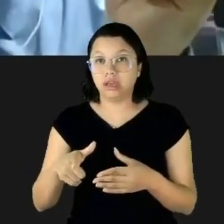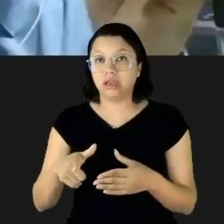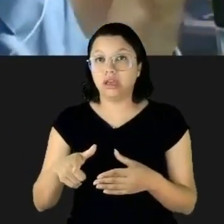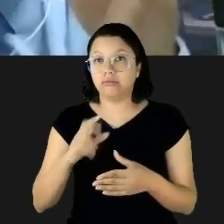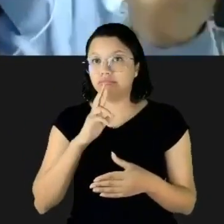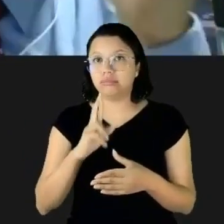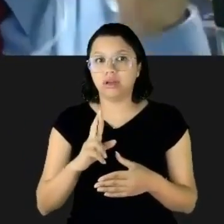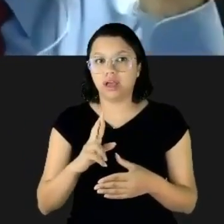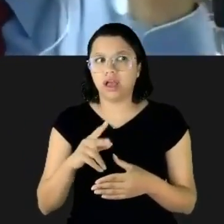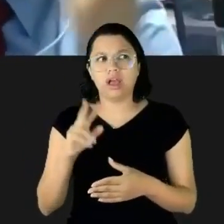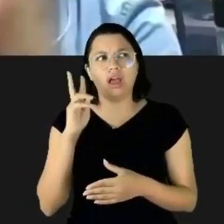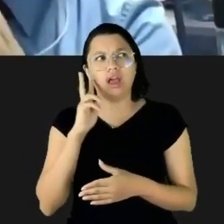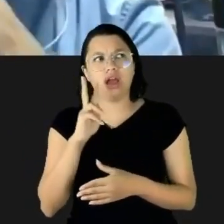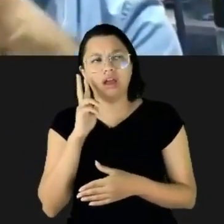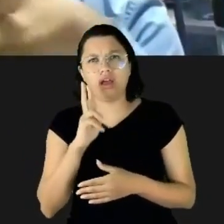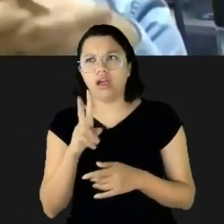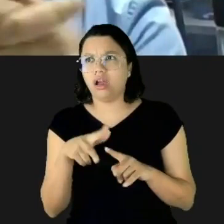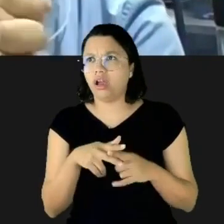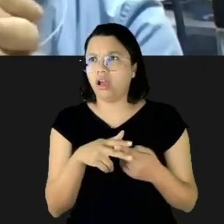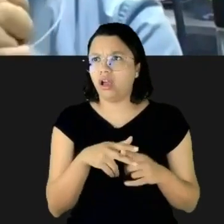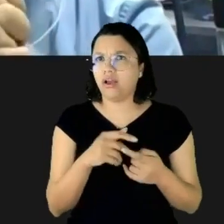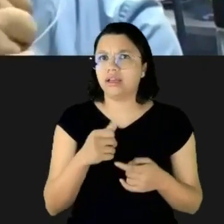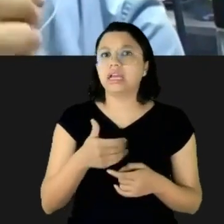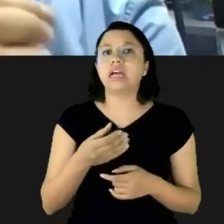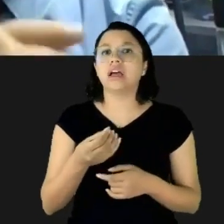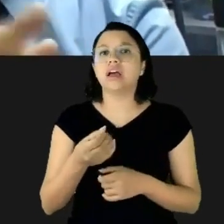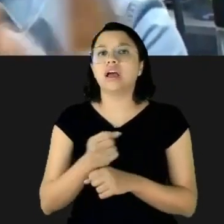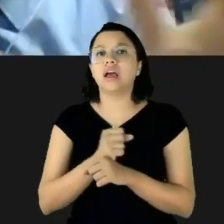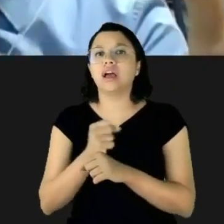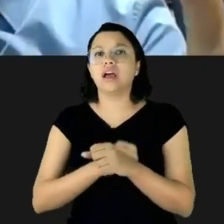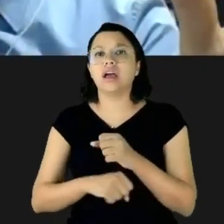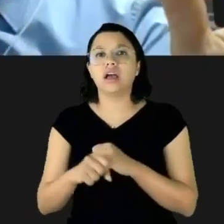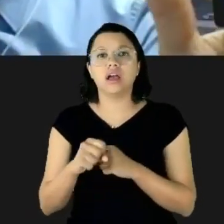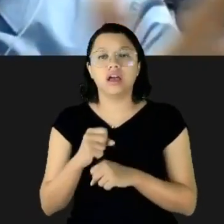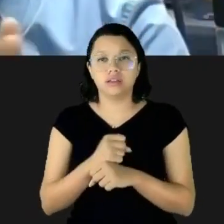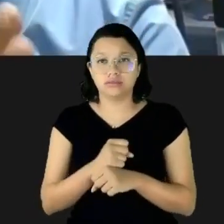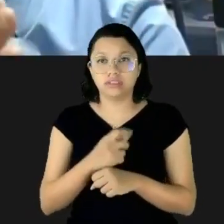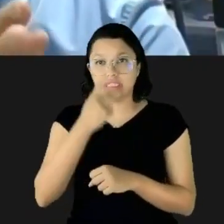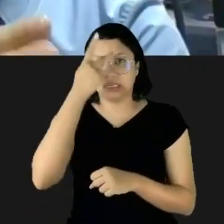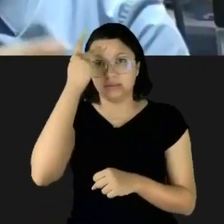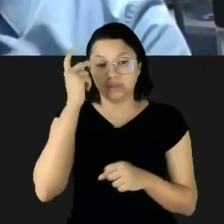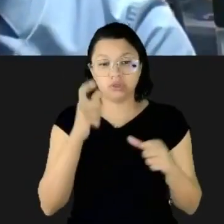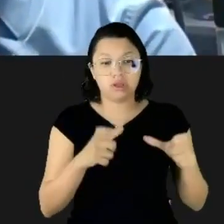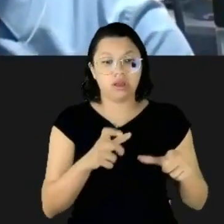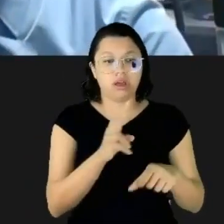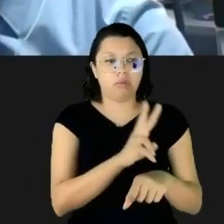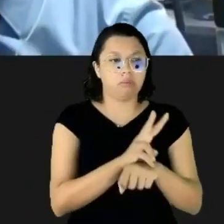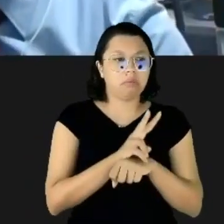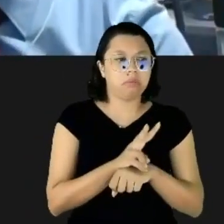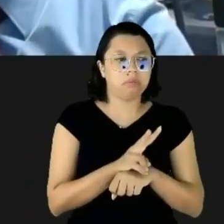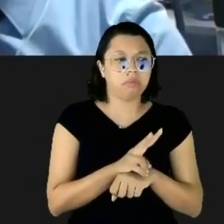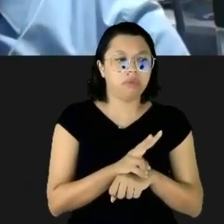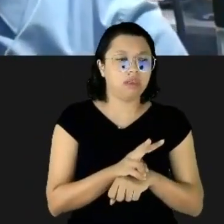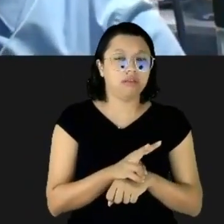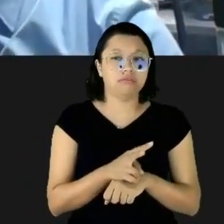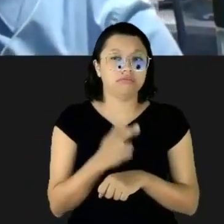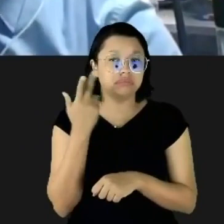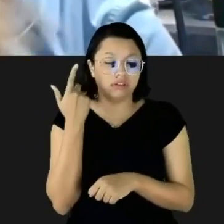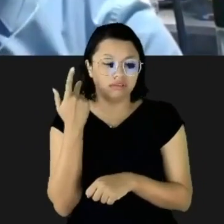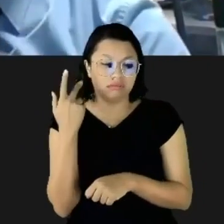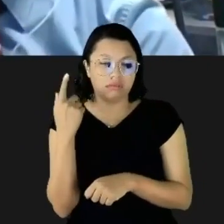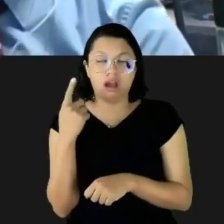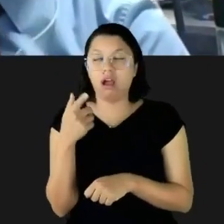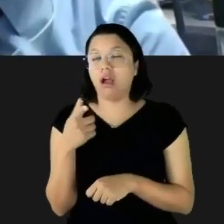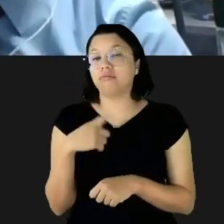em correições de 10 anos atrás, o corregidor achava normal ter um despacho em execução